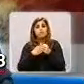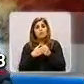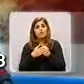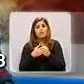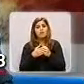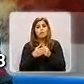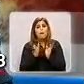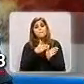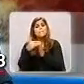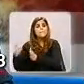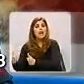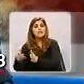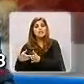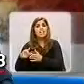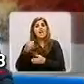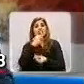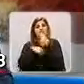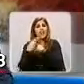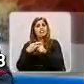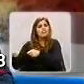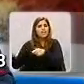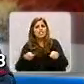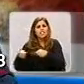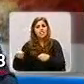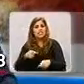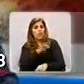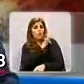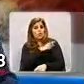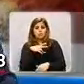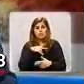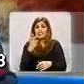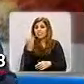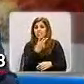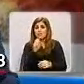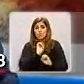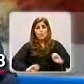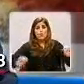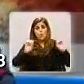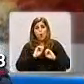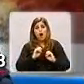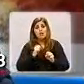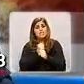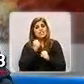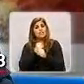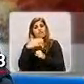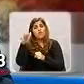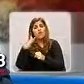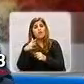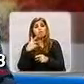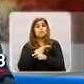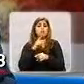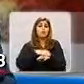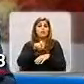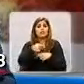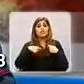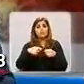das cantinas das universidades portuguesas. Pelo menos três não têm qualquer serviço concessionado, pelo que não têm despesas regulares.